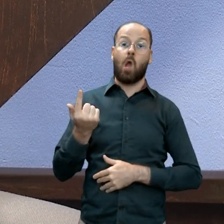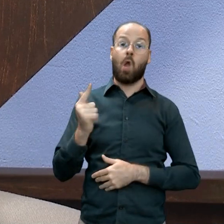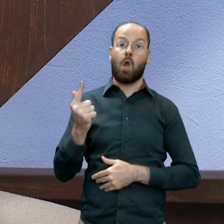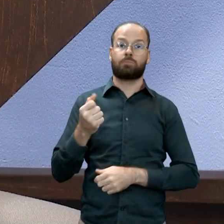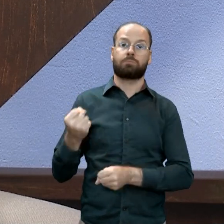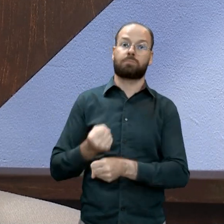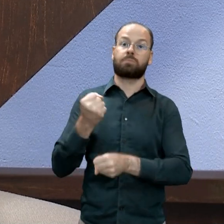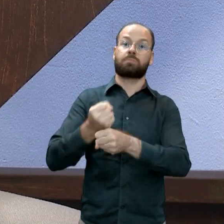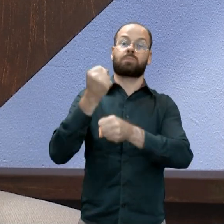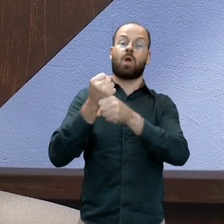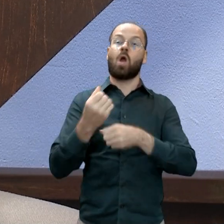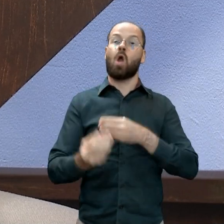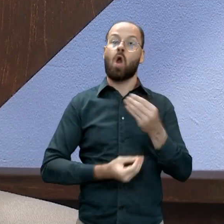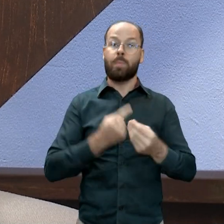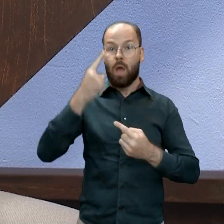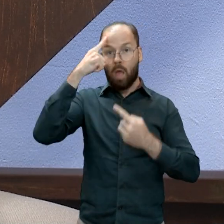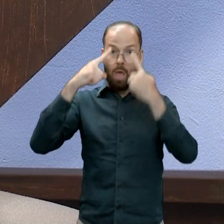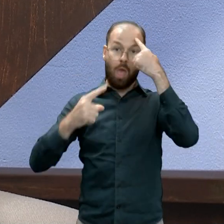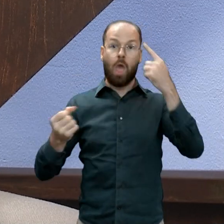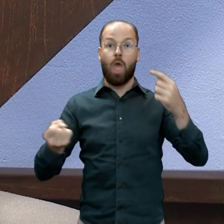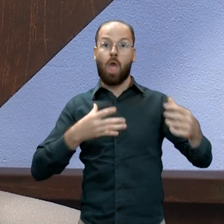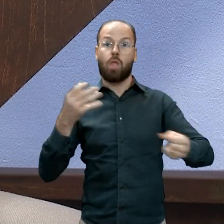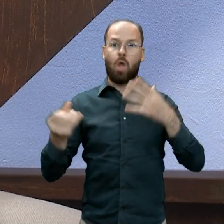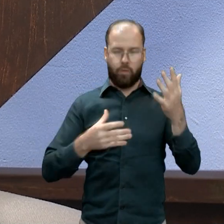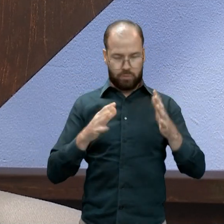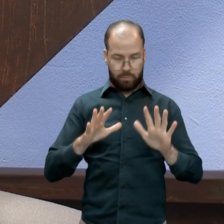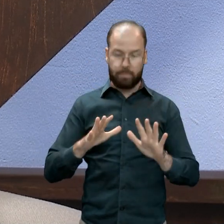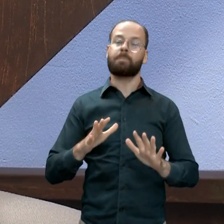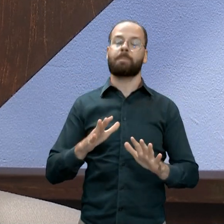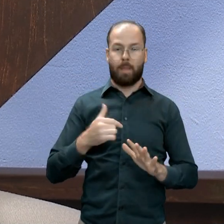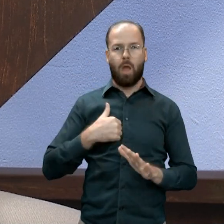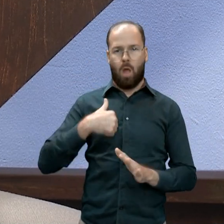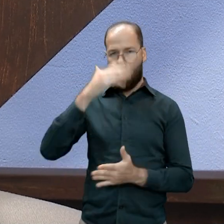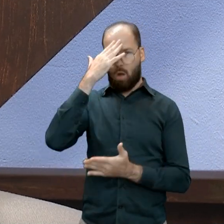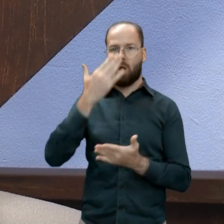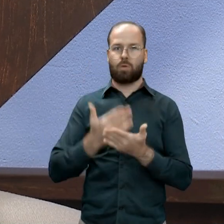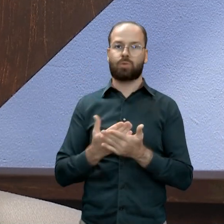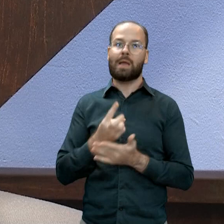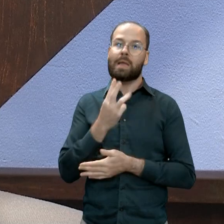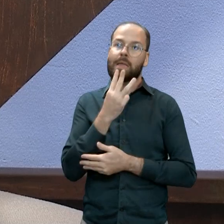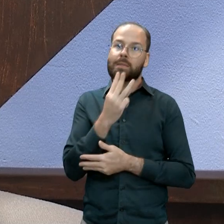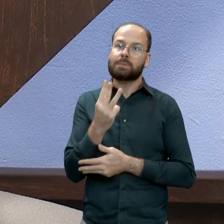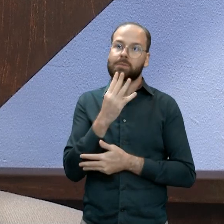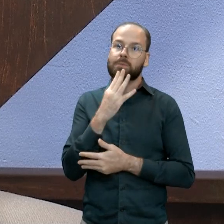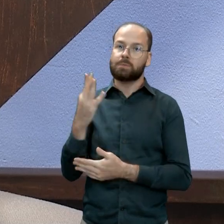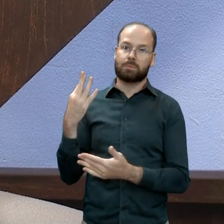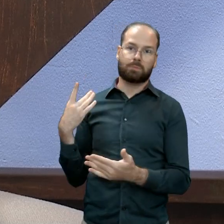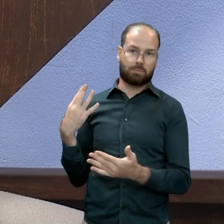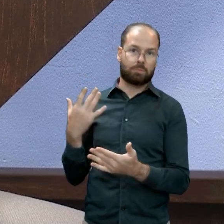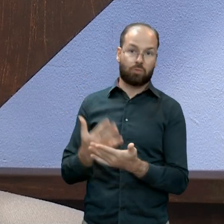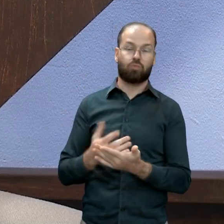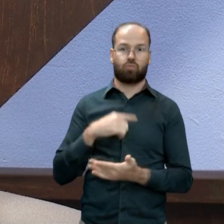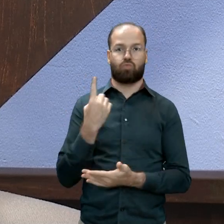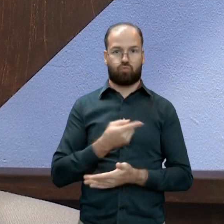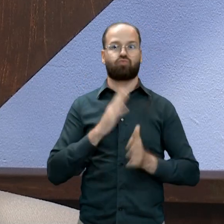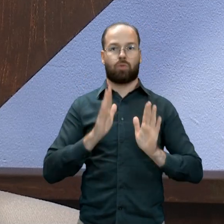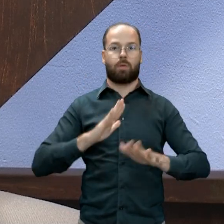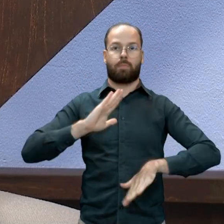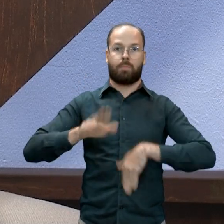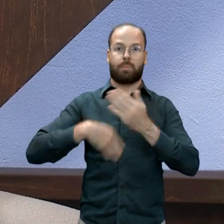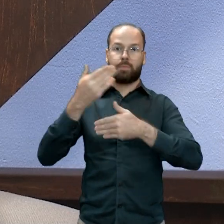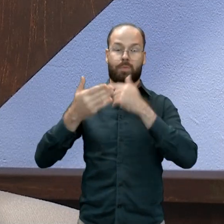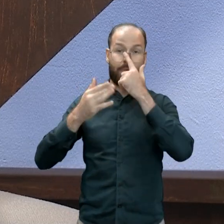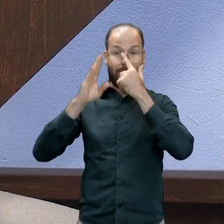Eu acredito que nos últimos 3, 4 anos nós evoluímos muito com relação a projetos, principalmente com a implementação do